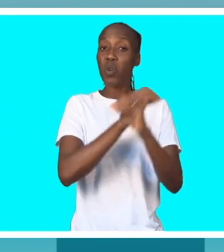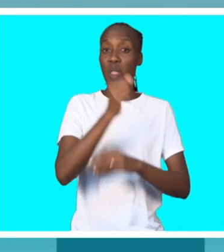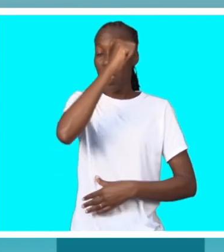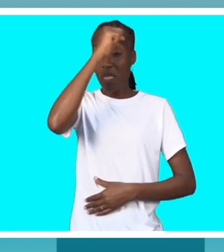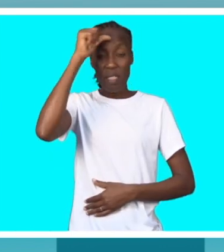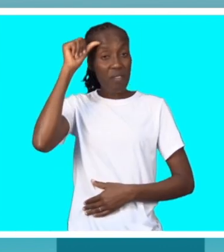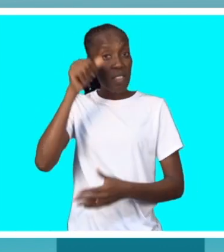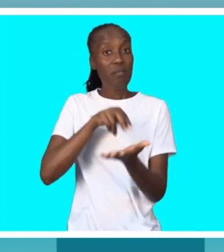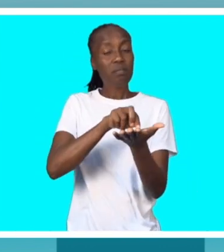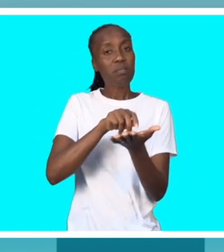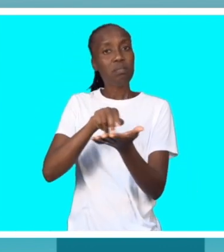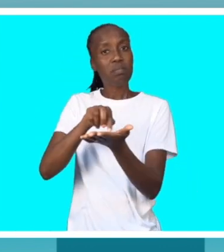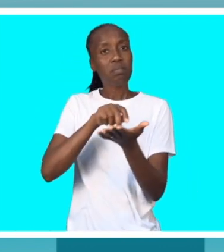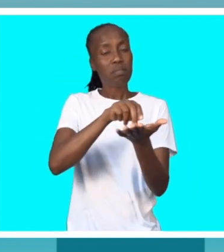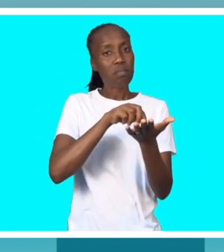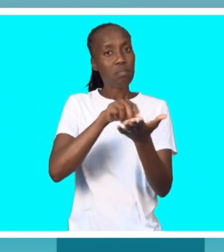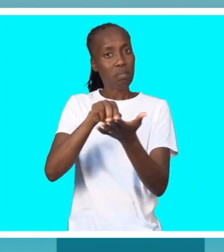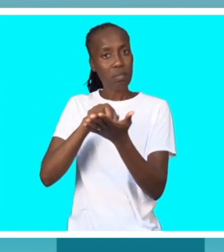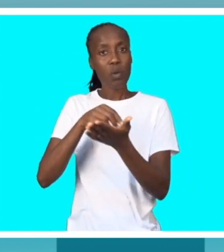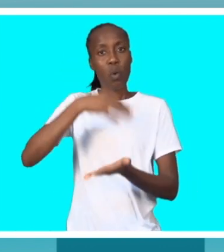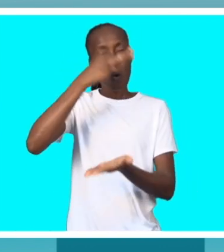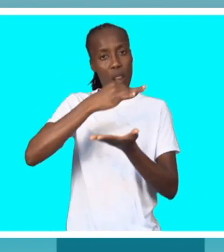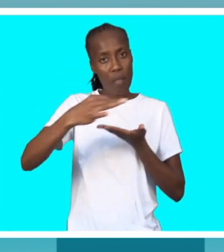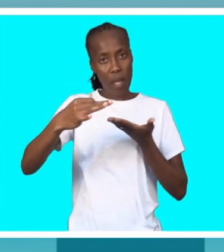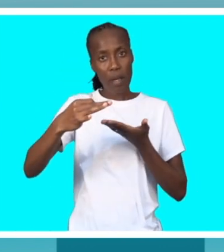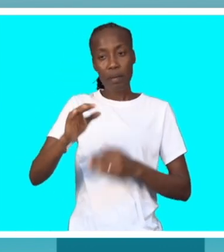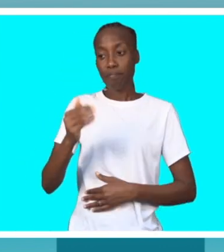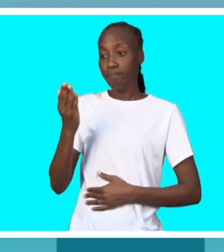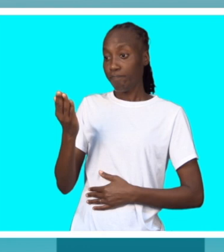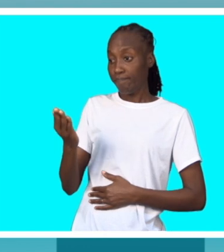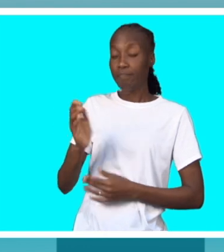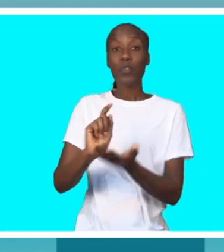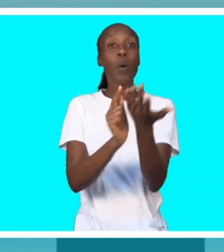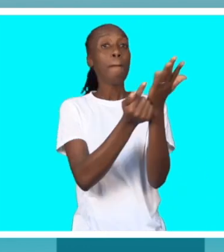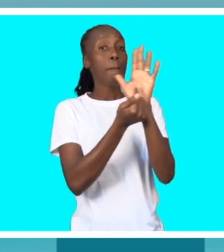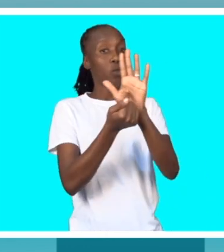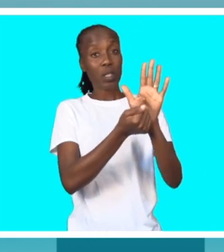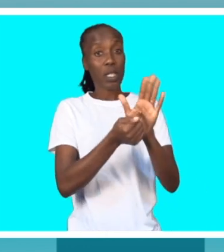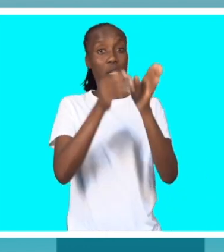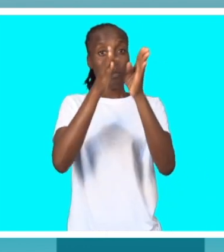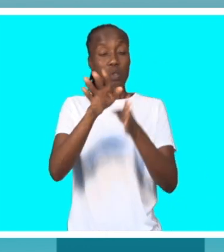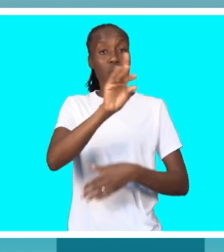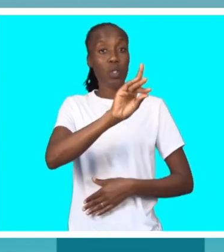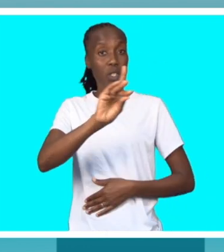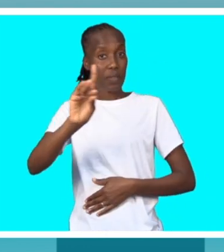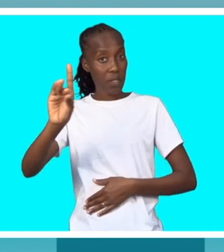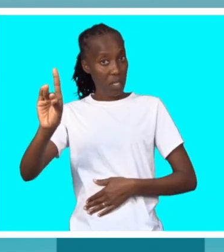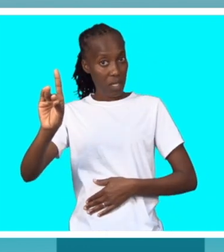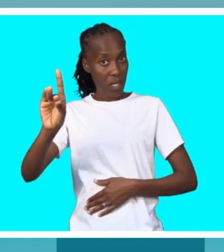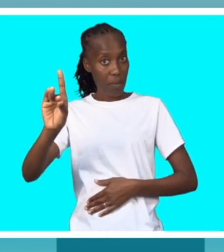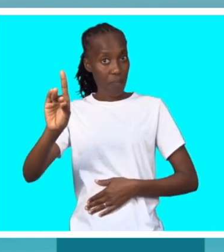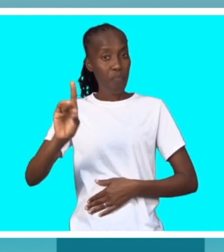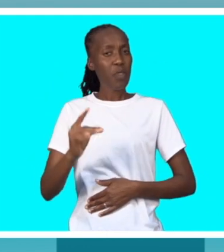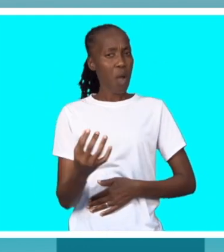dificilmente haverá fazer uma locomoção com toda qualidade. Mostrar que a pessoa com deficiência